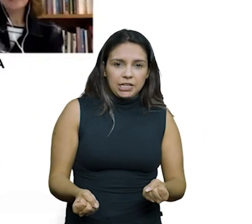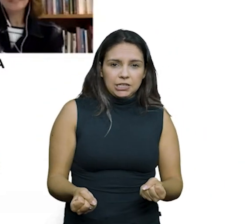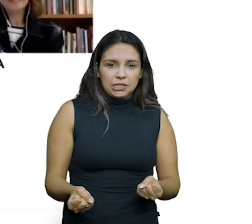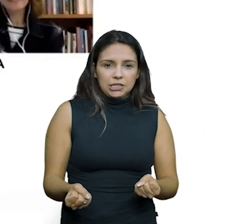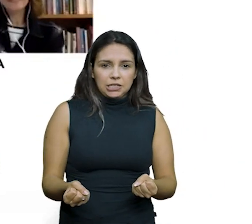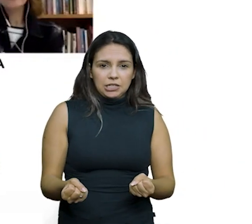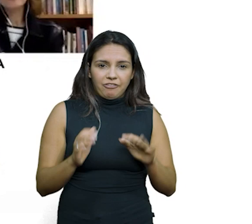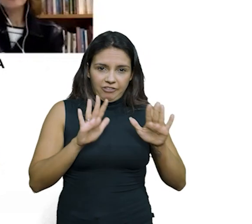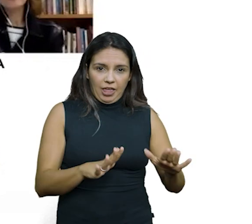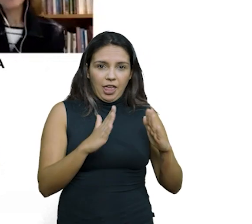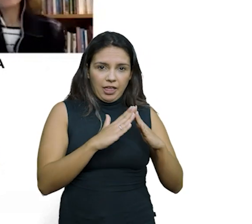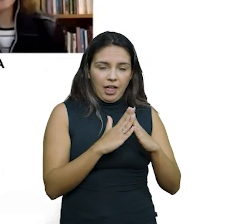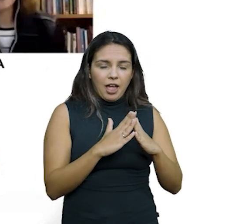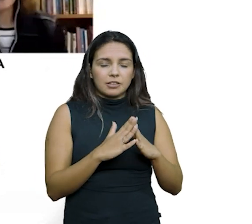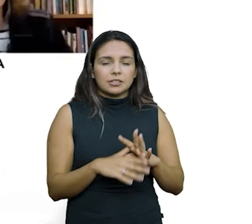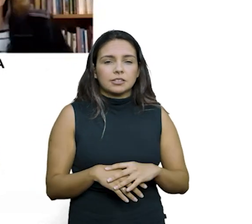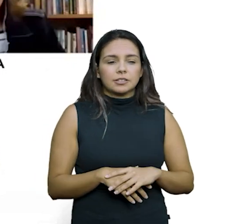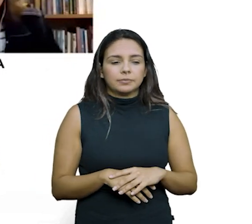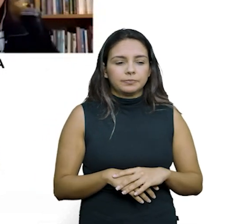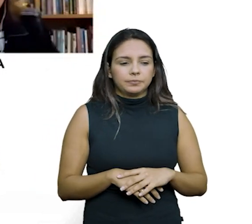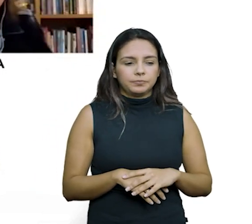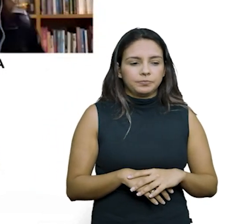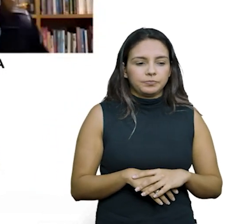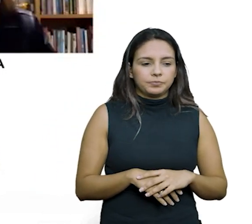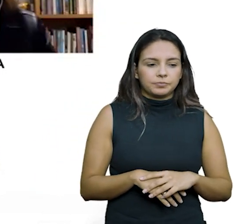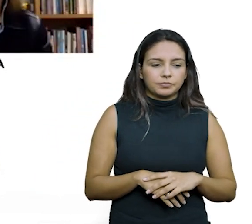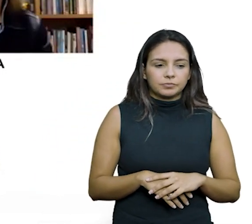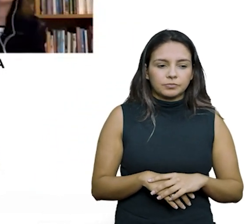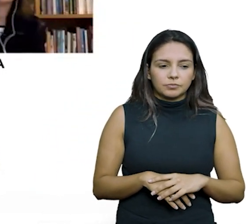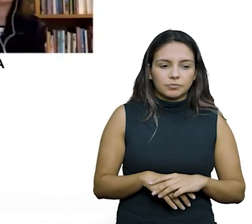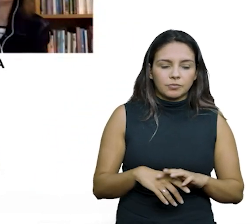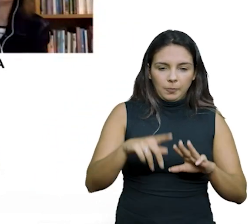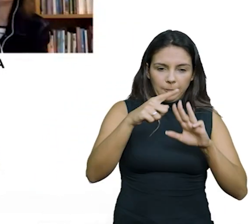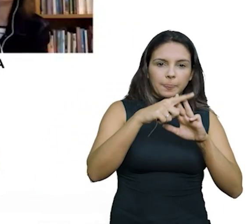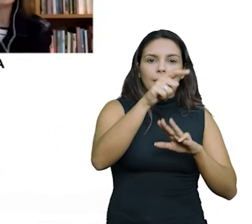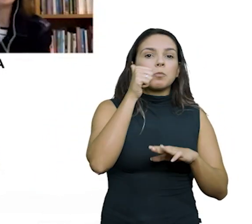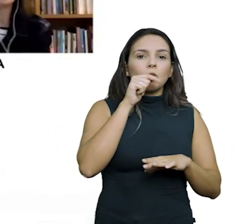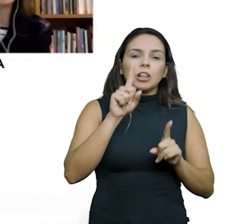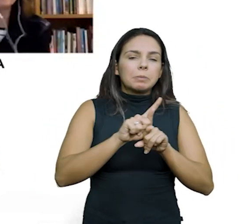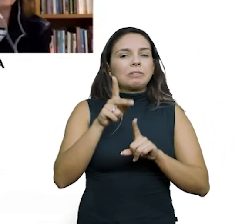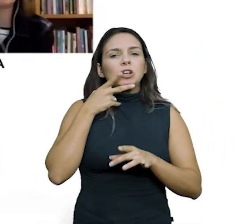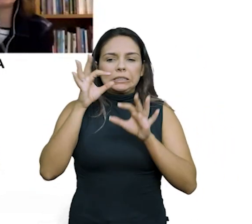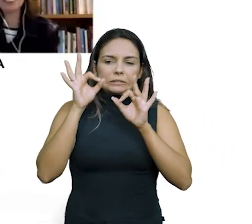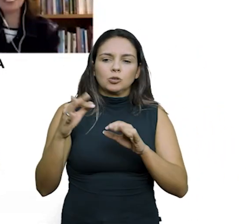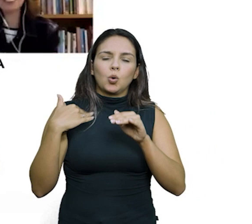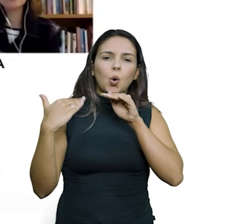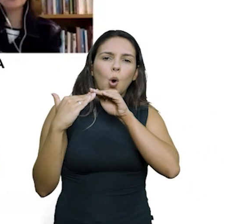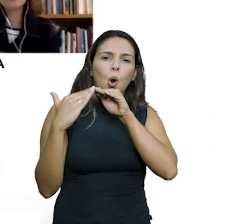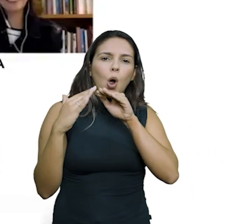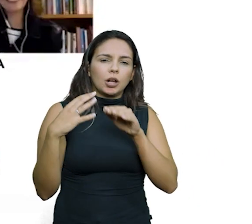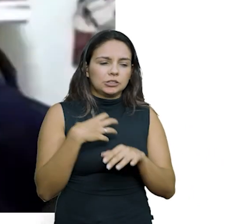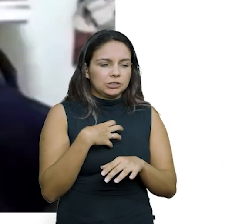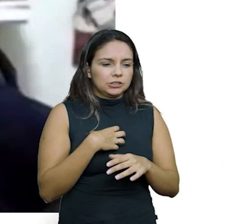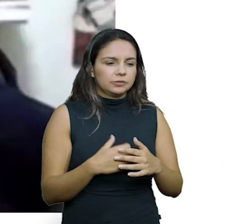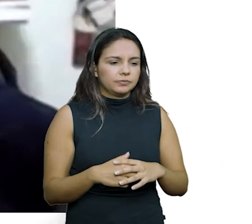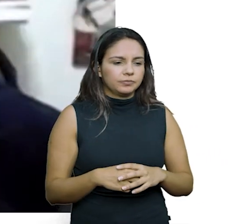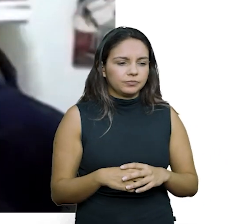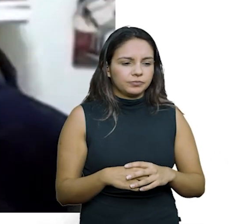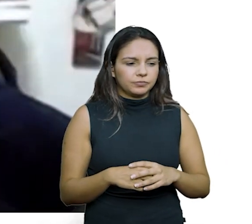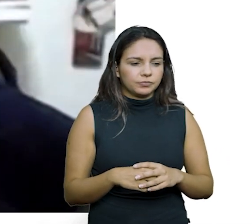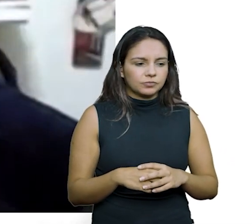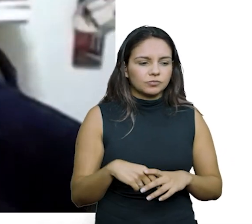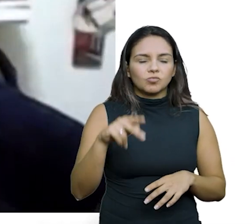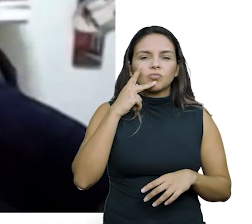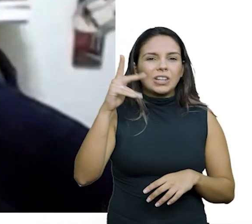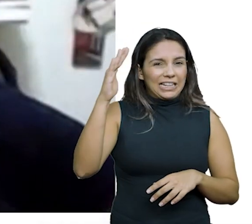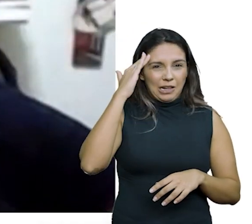precisar de estar se expondo na rua. Exatamente, é exatamente o que eu sinto. Porque imagina, né?